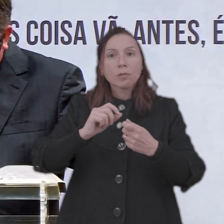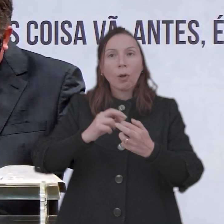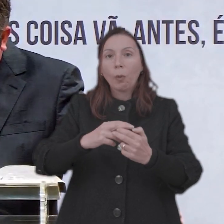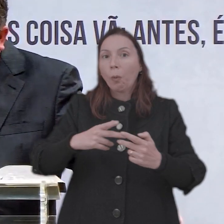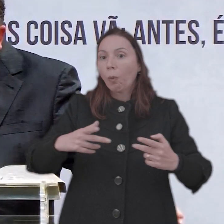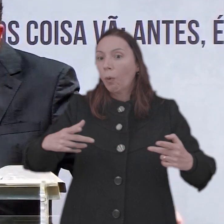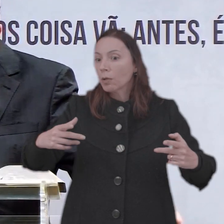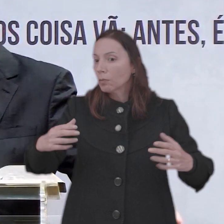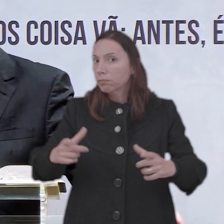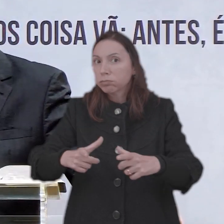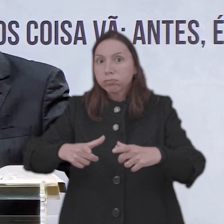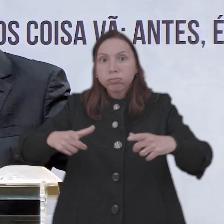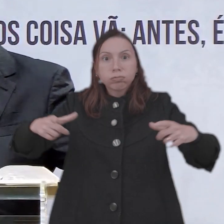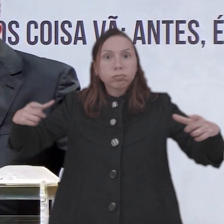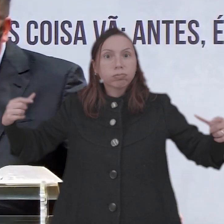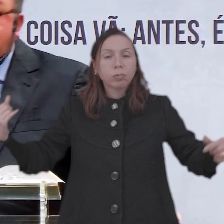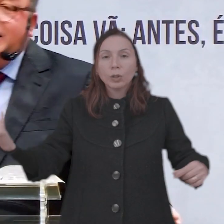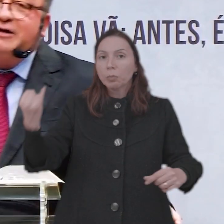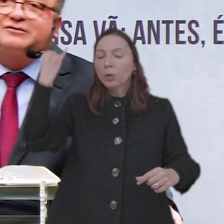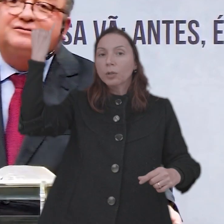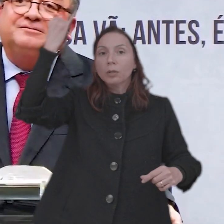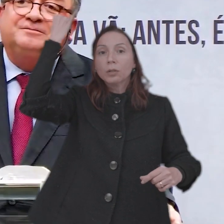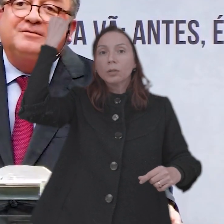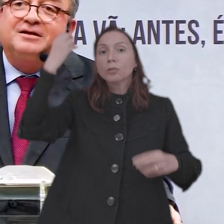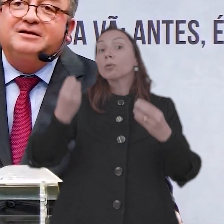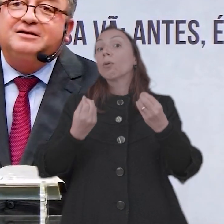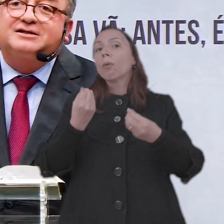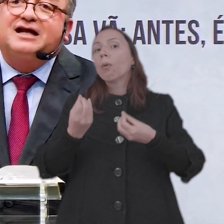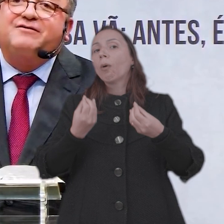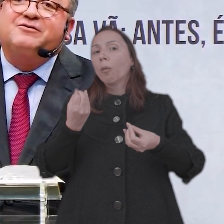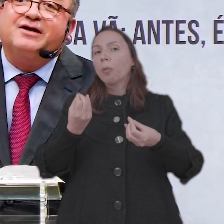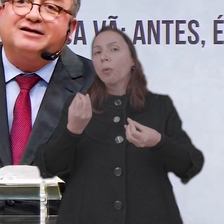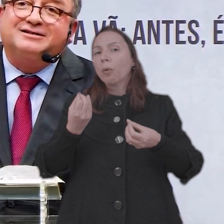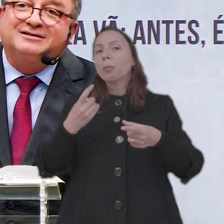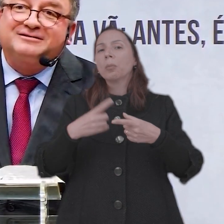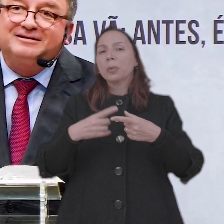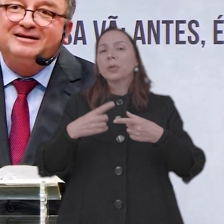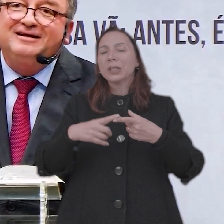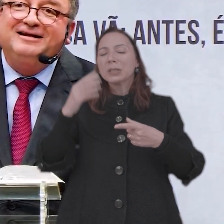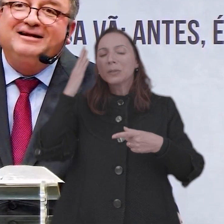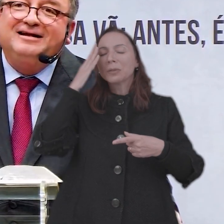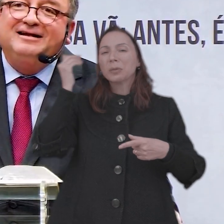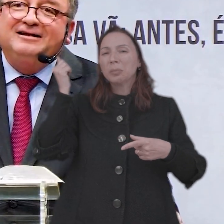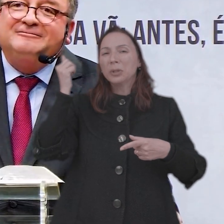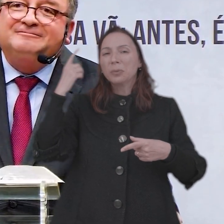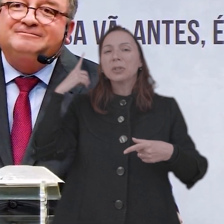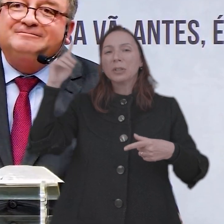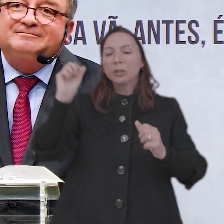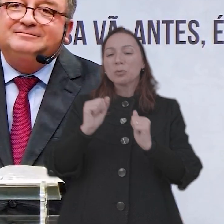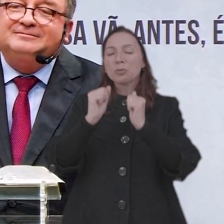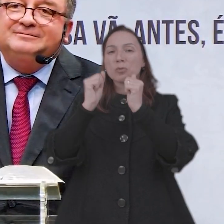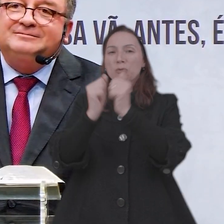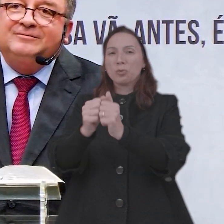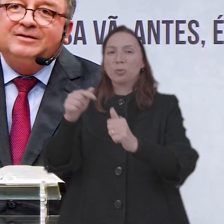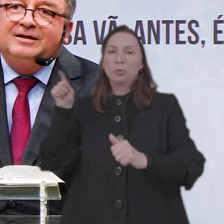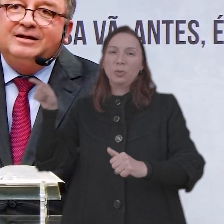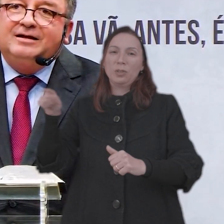porque consideravam que Deus estava com eles.